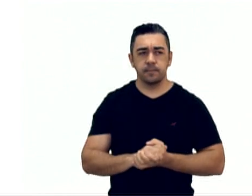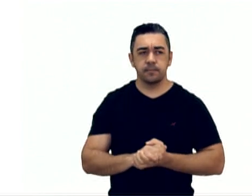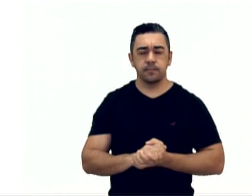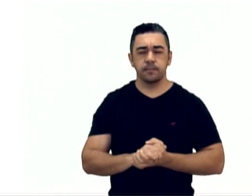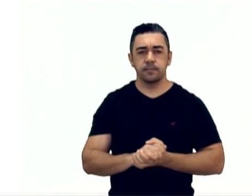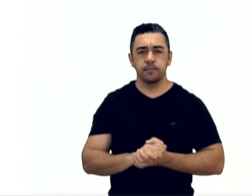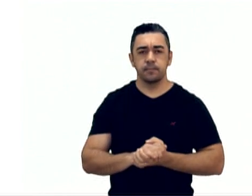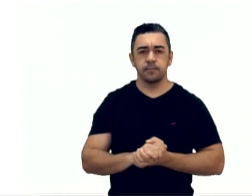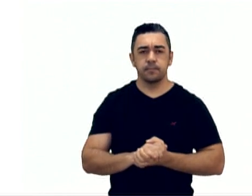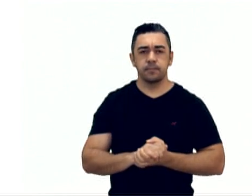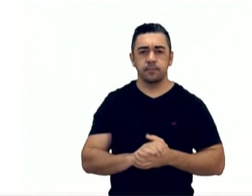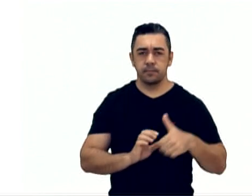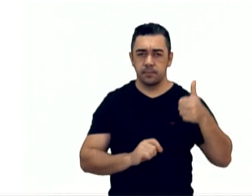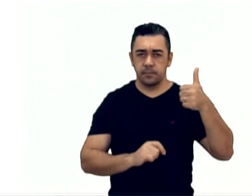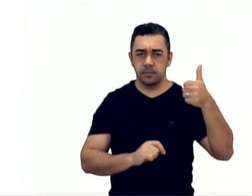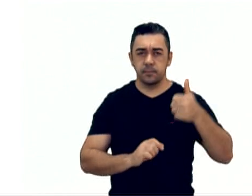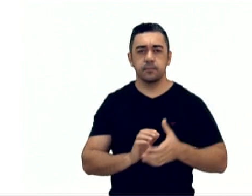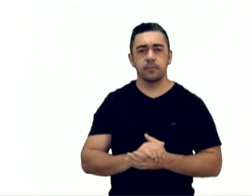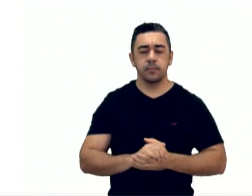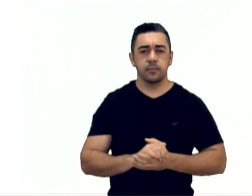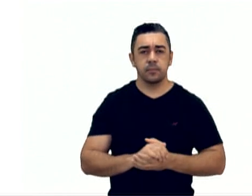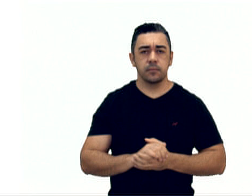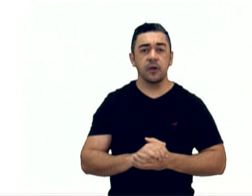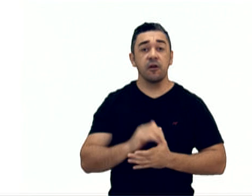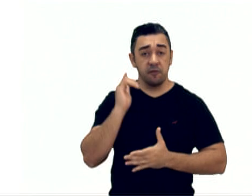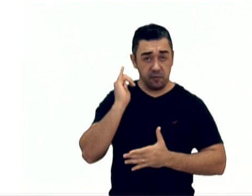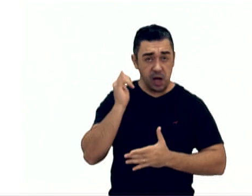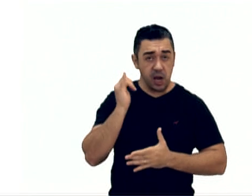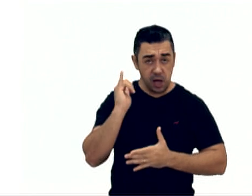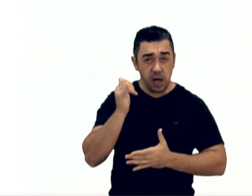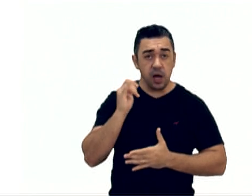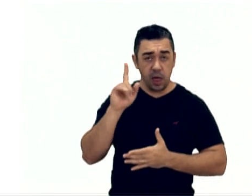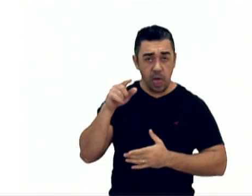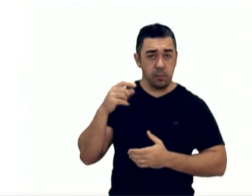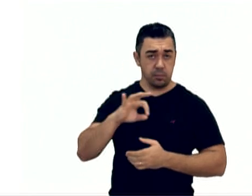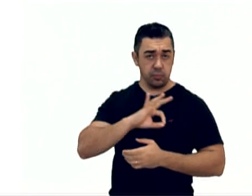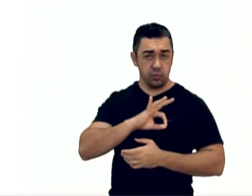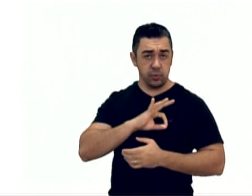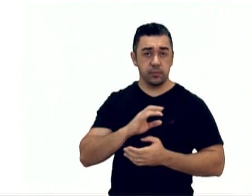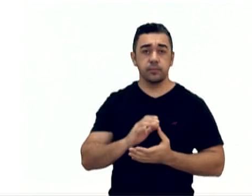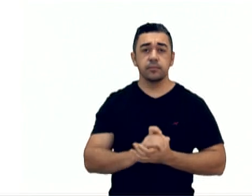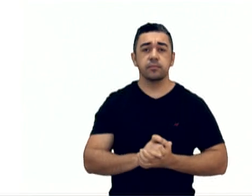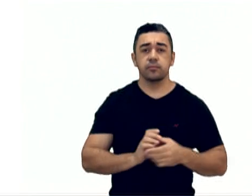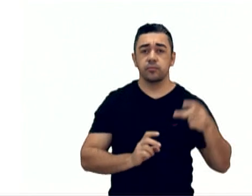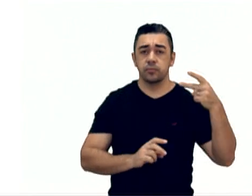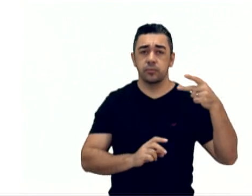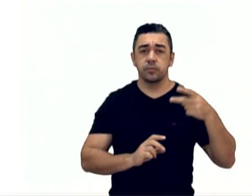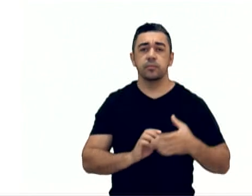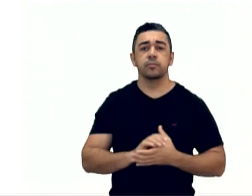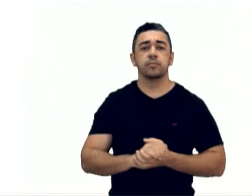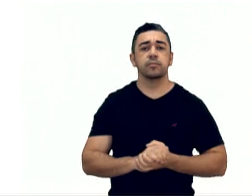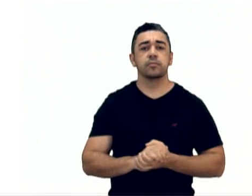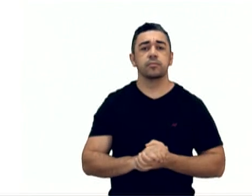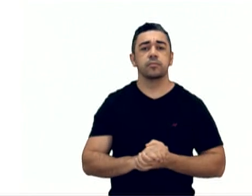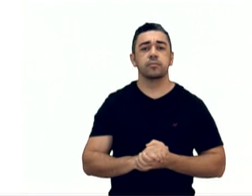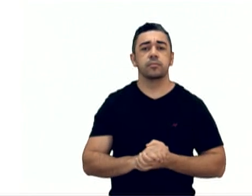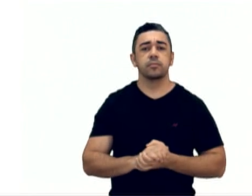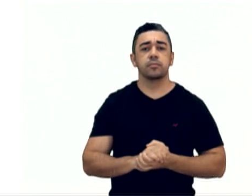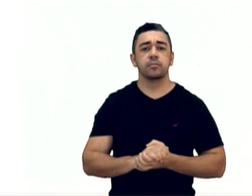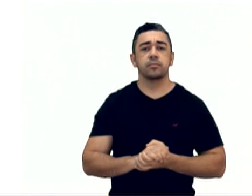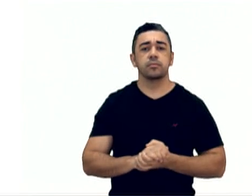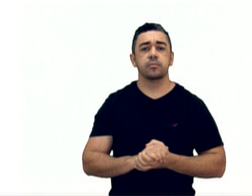Report it to the police. Contar isso, narrar isso para a polícia. Make a note of it for